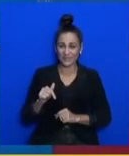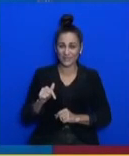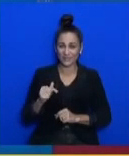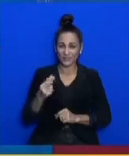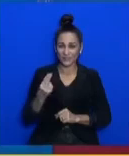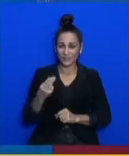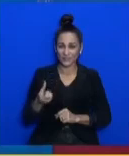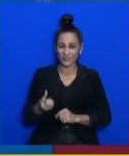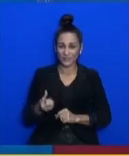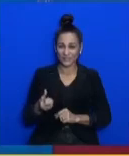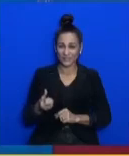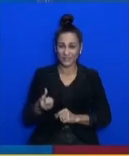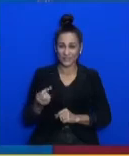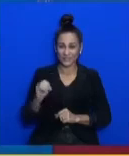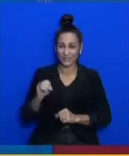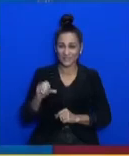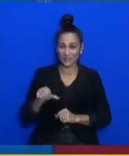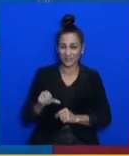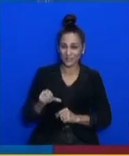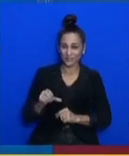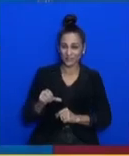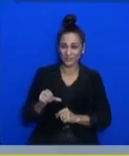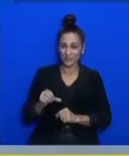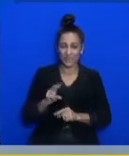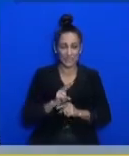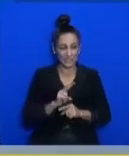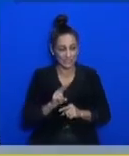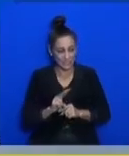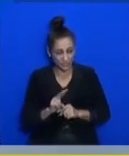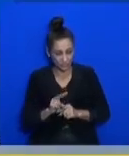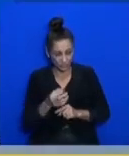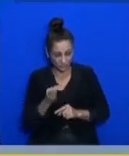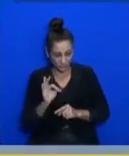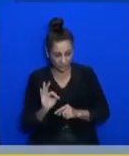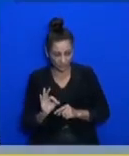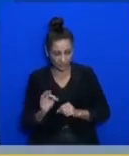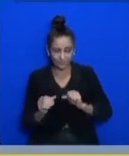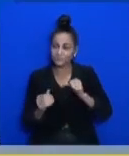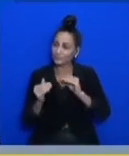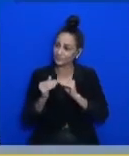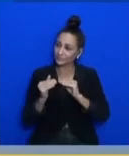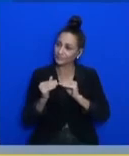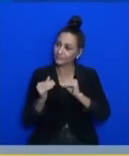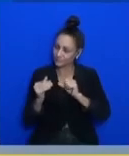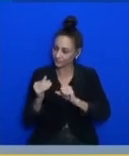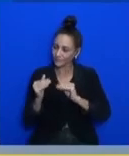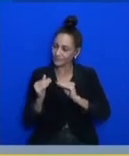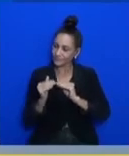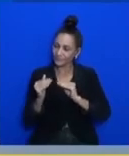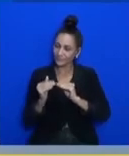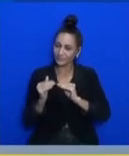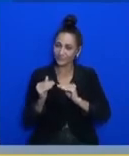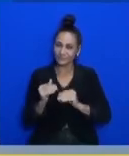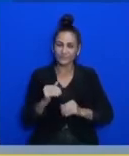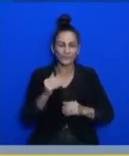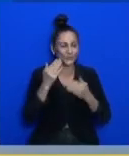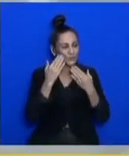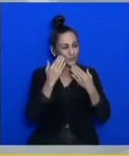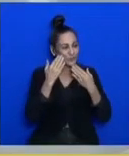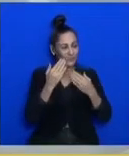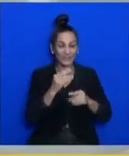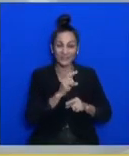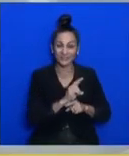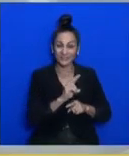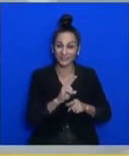17, 26 e 09. As auditoras confirmam? Sim, confirmo. Sim, confirmo.